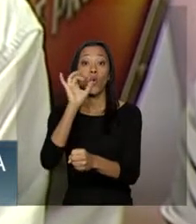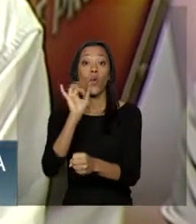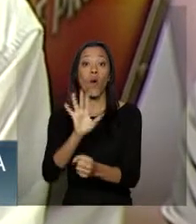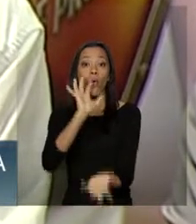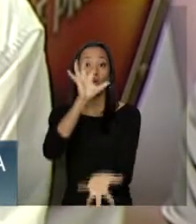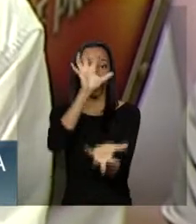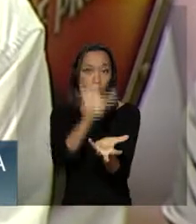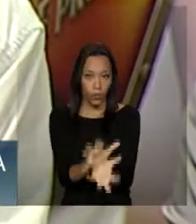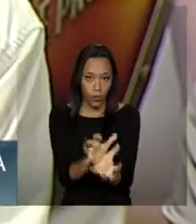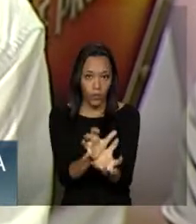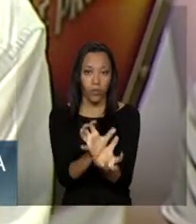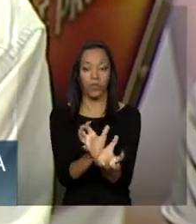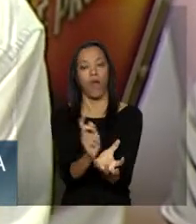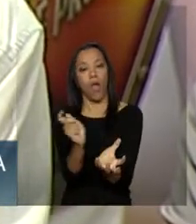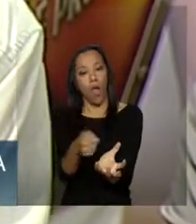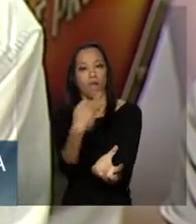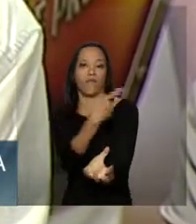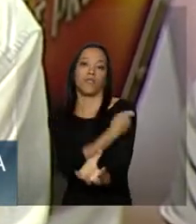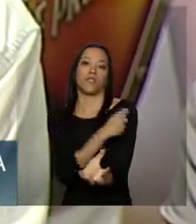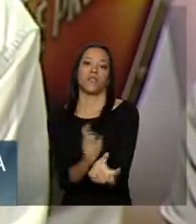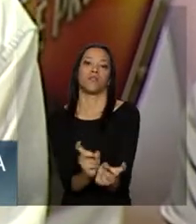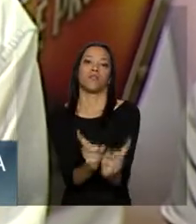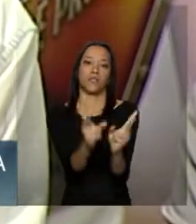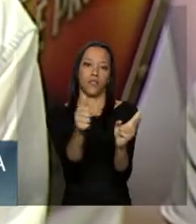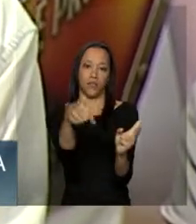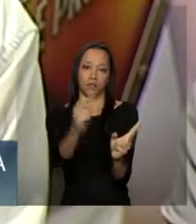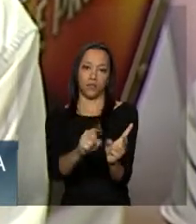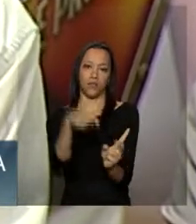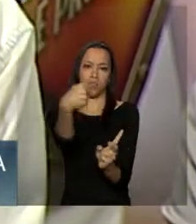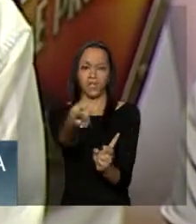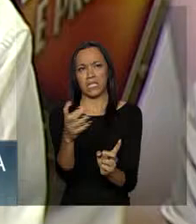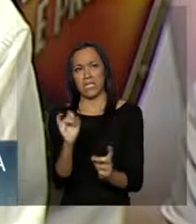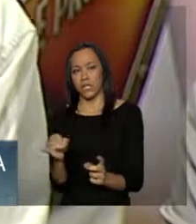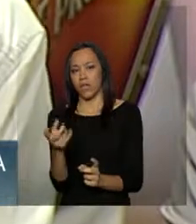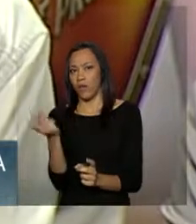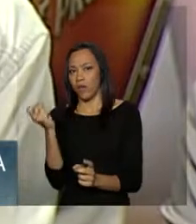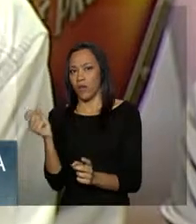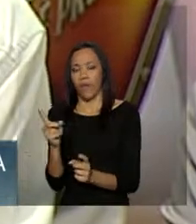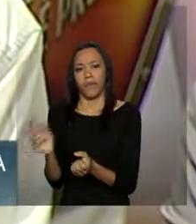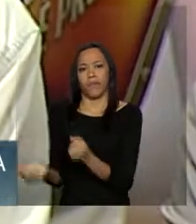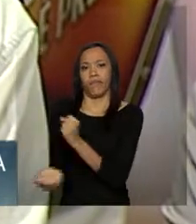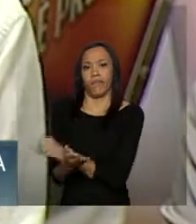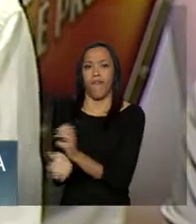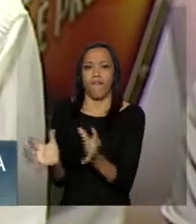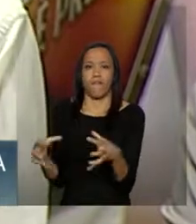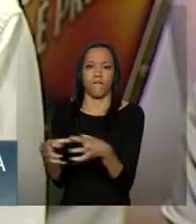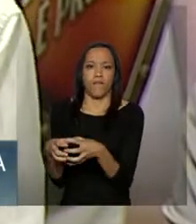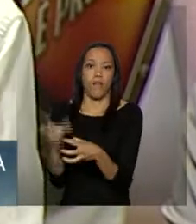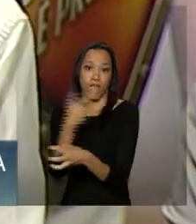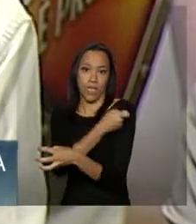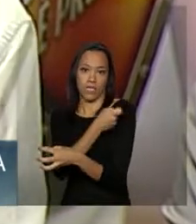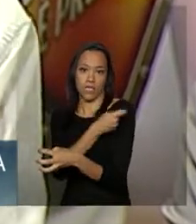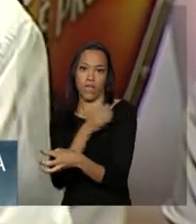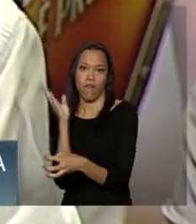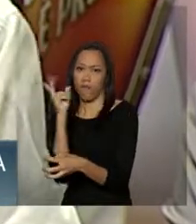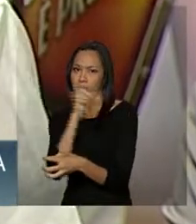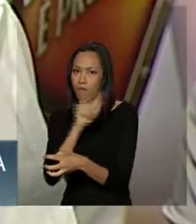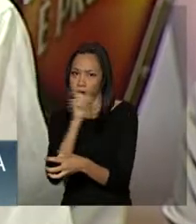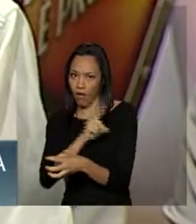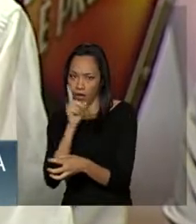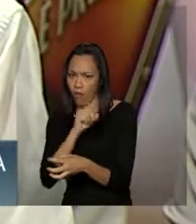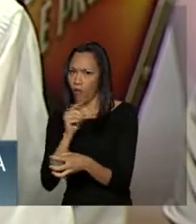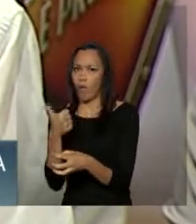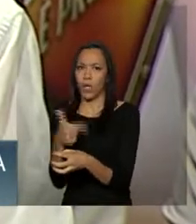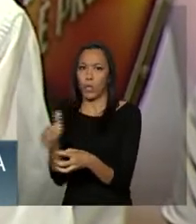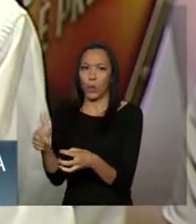vacina do ano seguinte. Então, a não ser que seja uma vacina clandestina, irregular, que não é encontrada nas clínicas